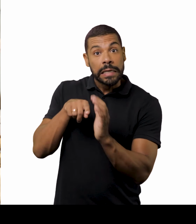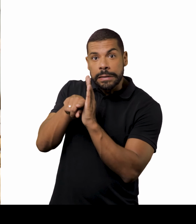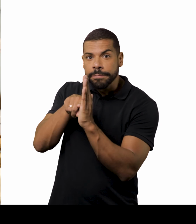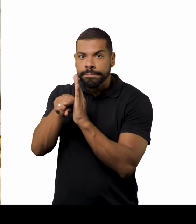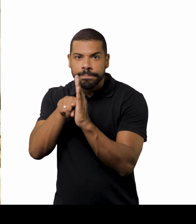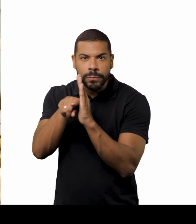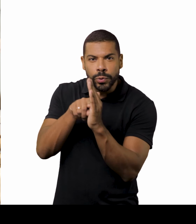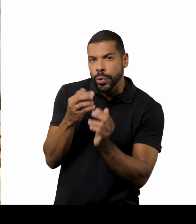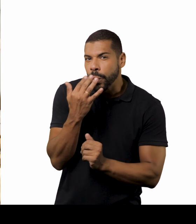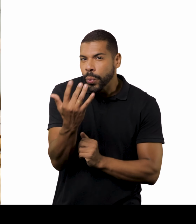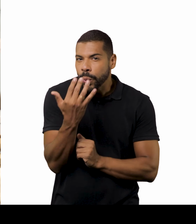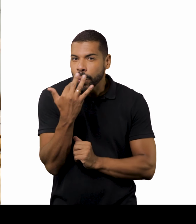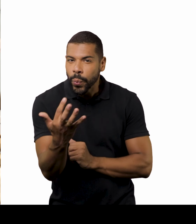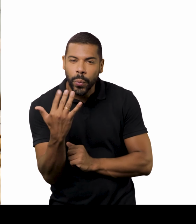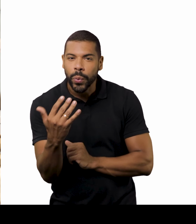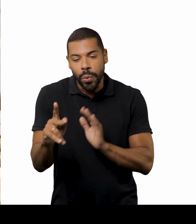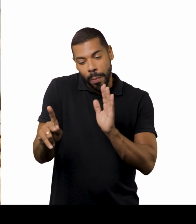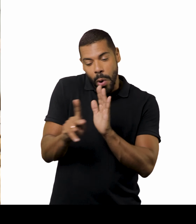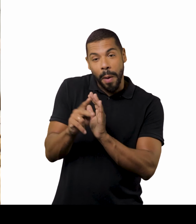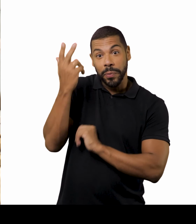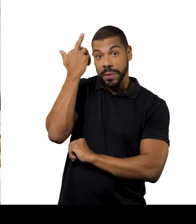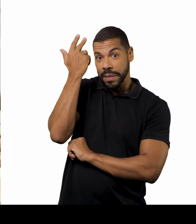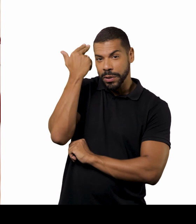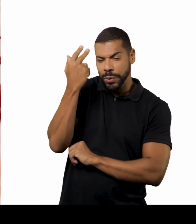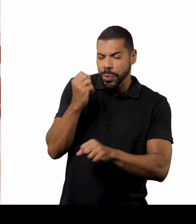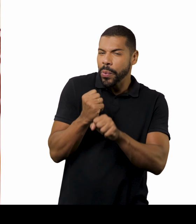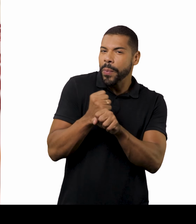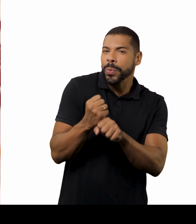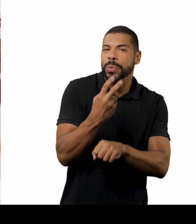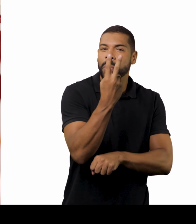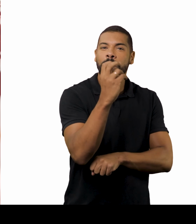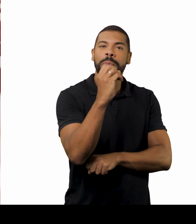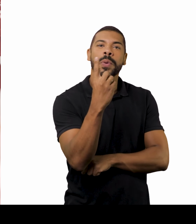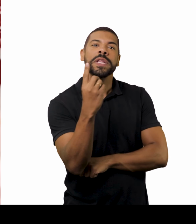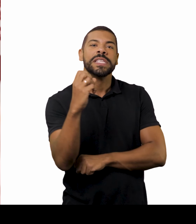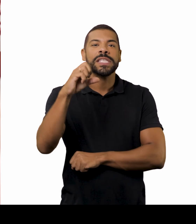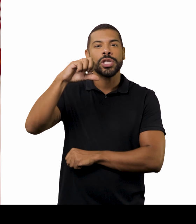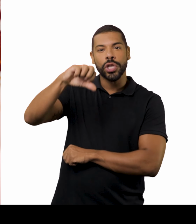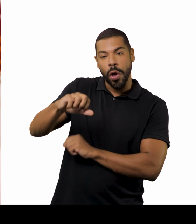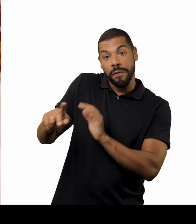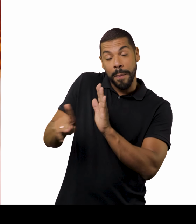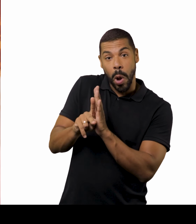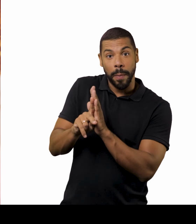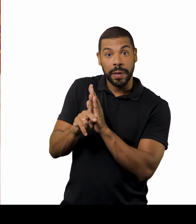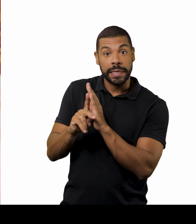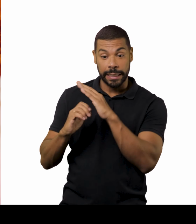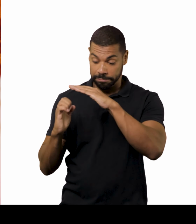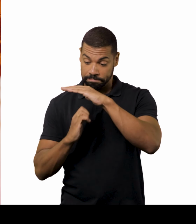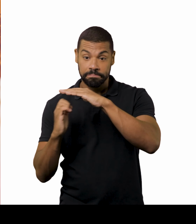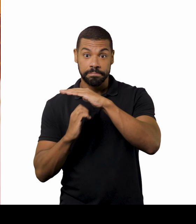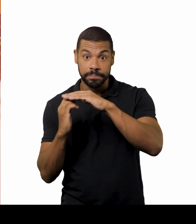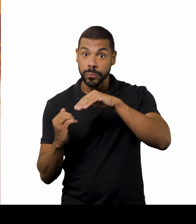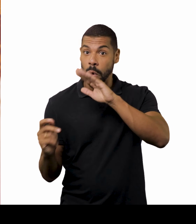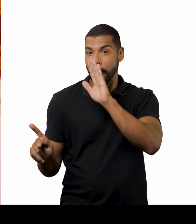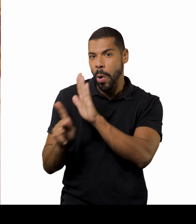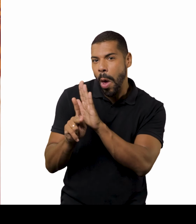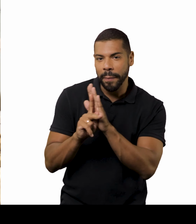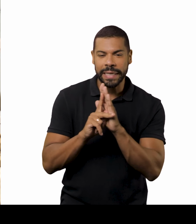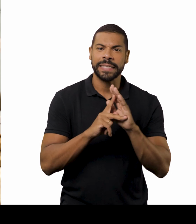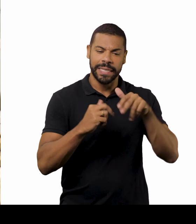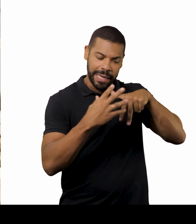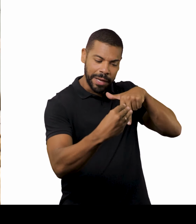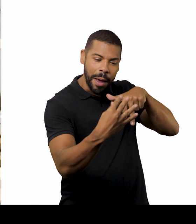Minha pesquisa com corantes naturais começou em 2009, depois de um período da minha vida trabalhando na indústria da moda. Eu